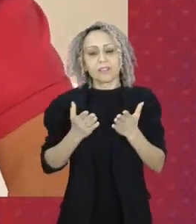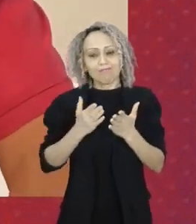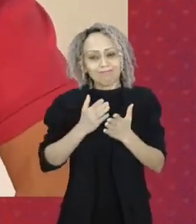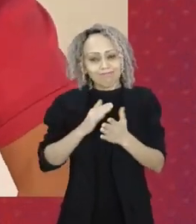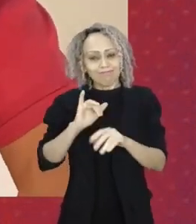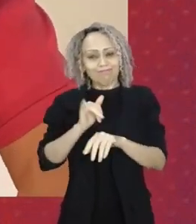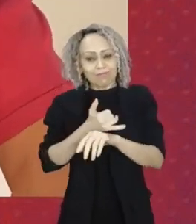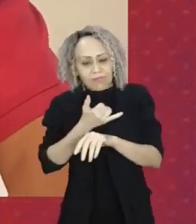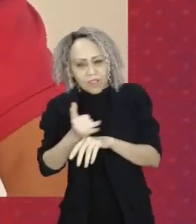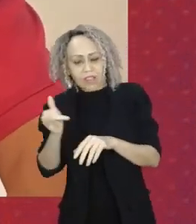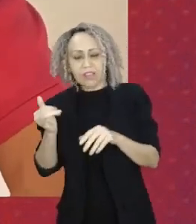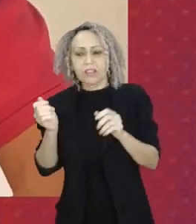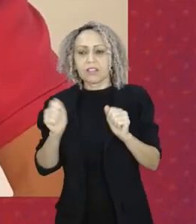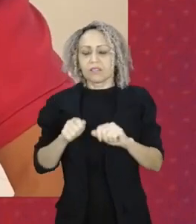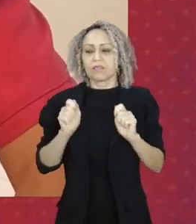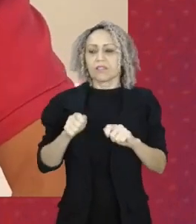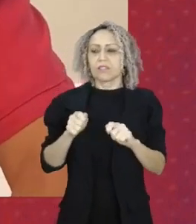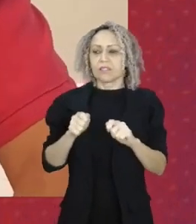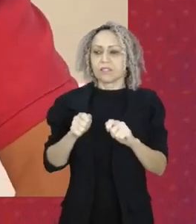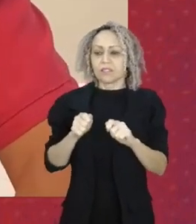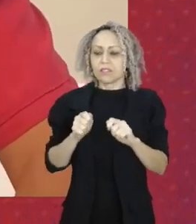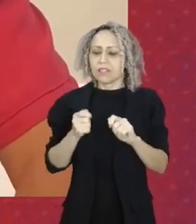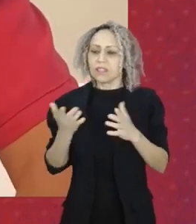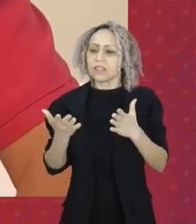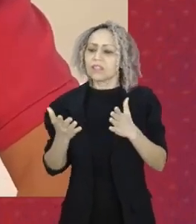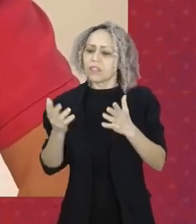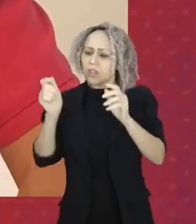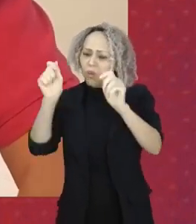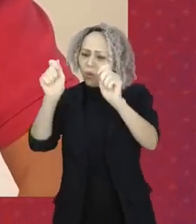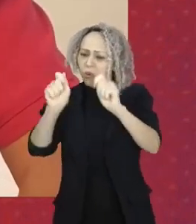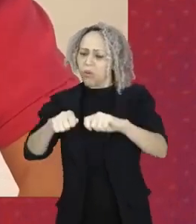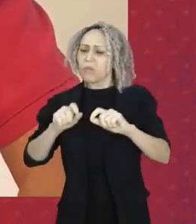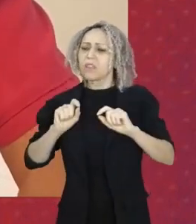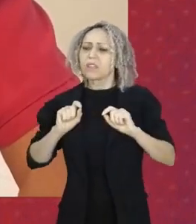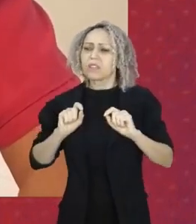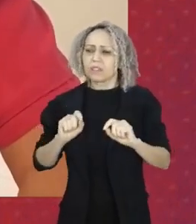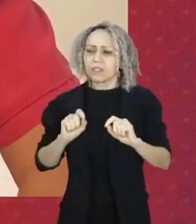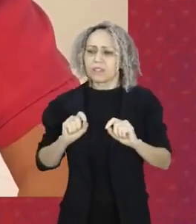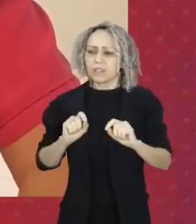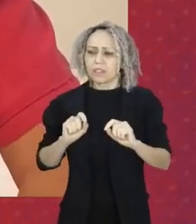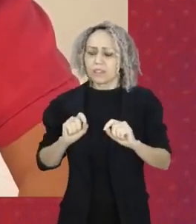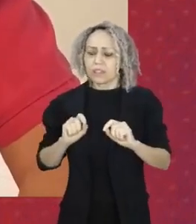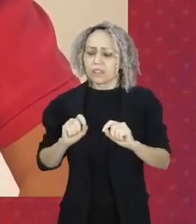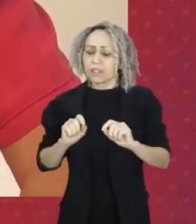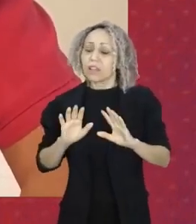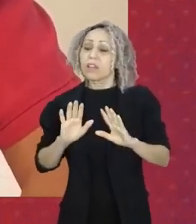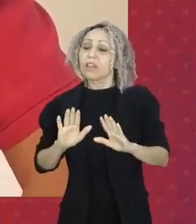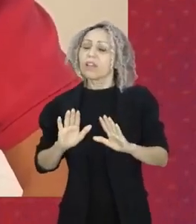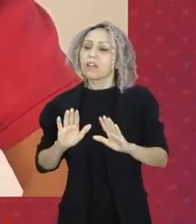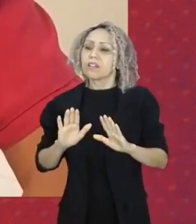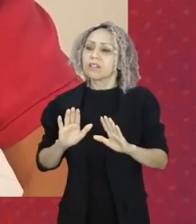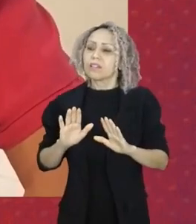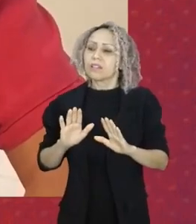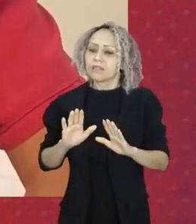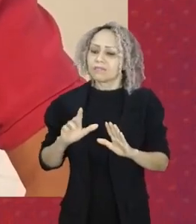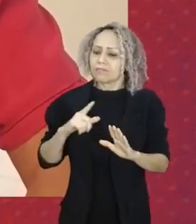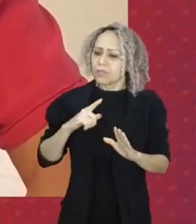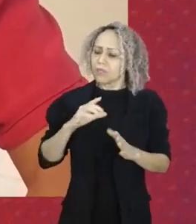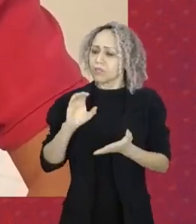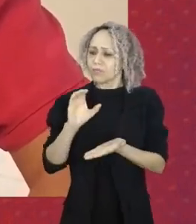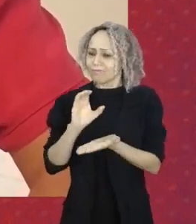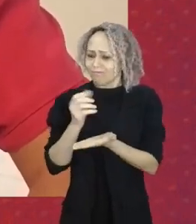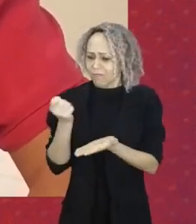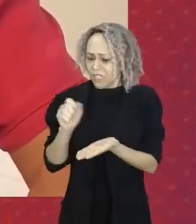que também evidenciam ter competências e o que pressupõe aportar